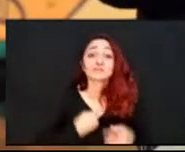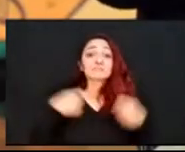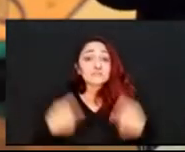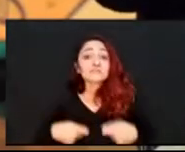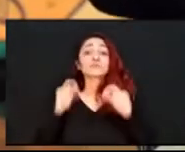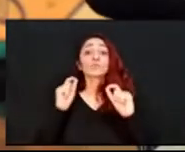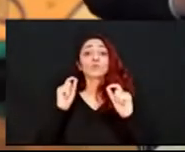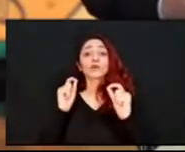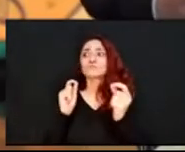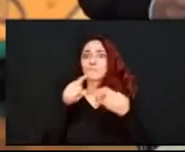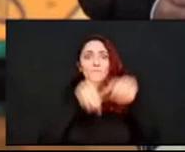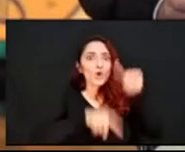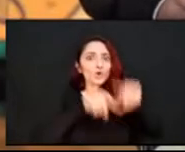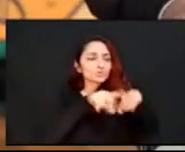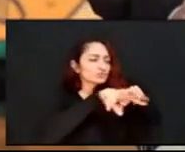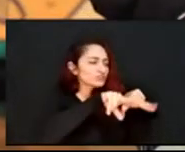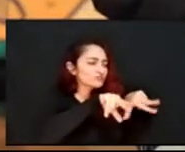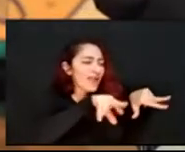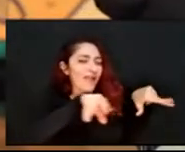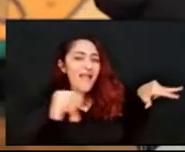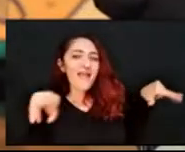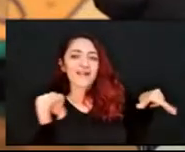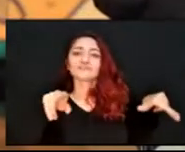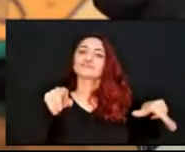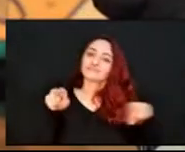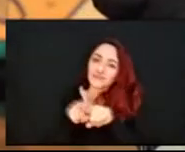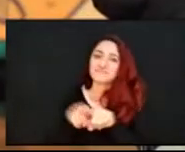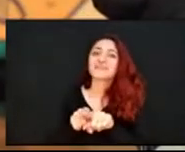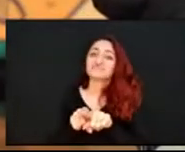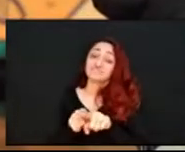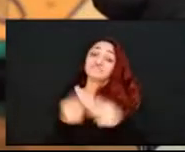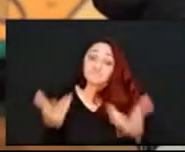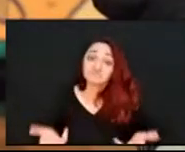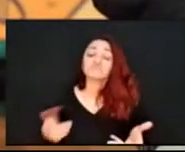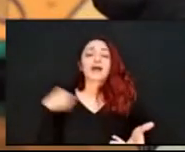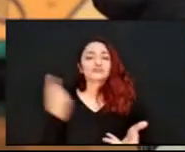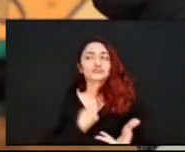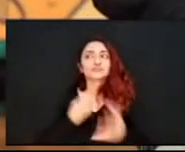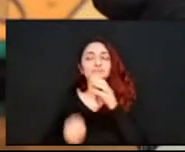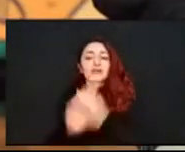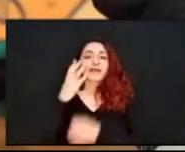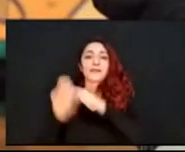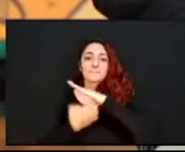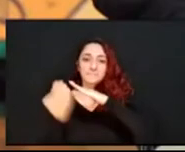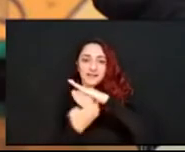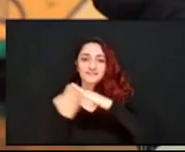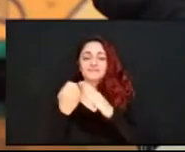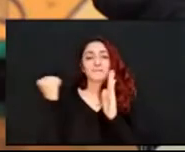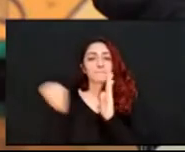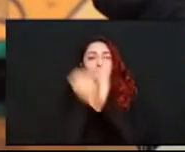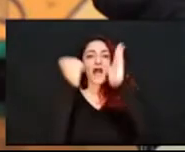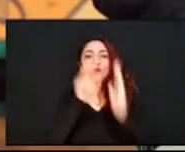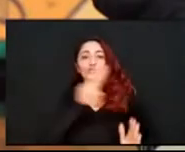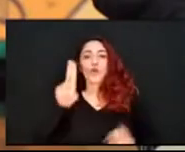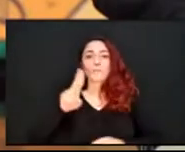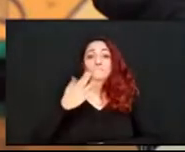Esse foi o mote para a gente começar essa empresa então a gente se propôs a ter uma marca a minha cor para